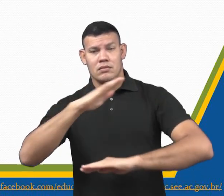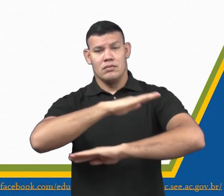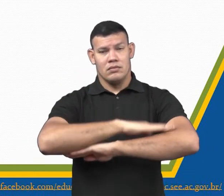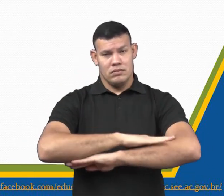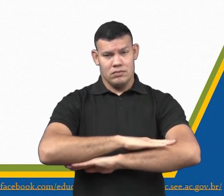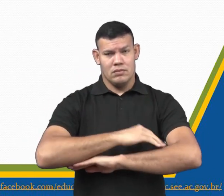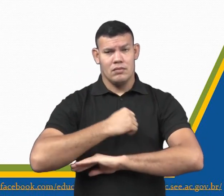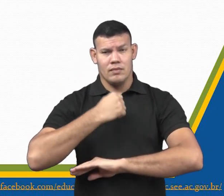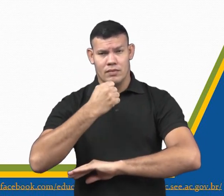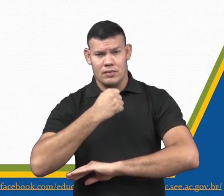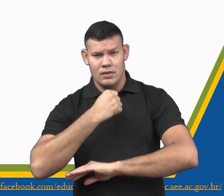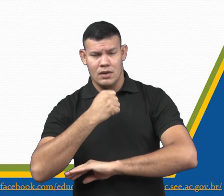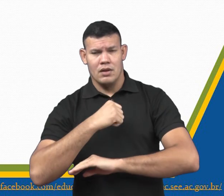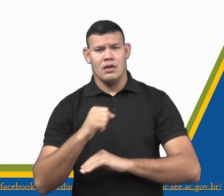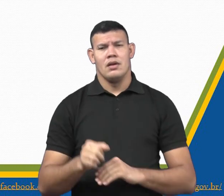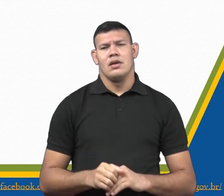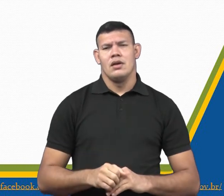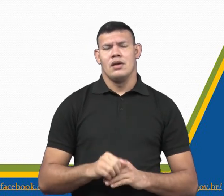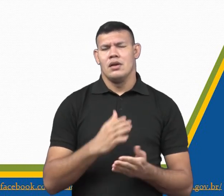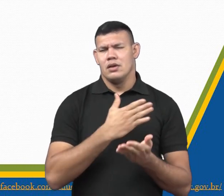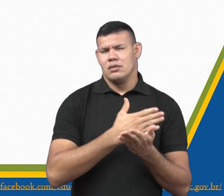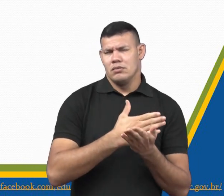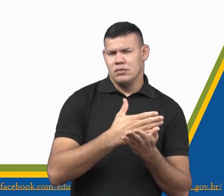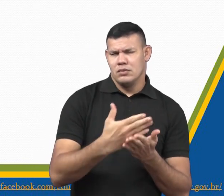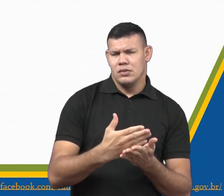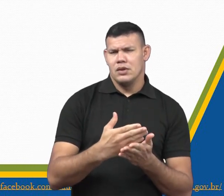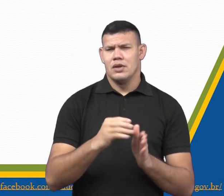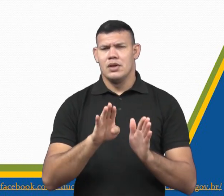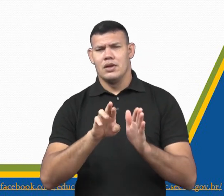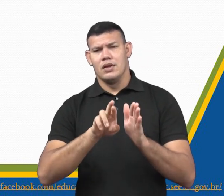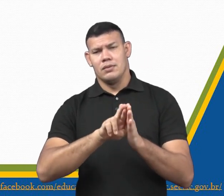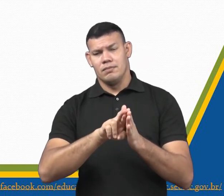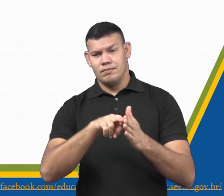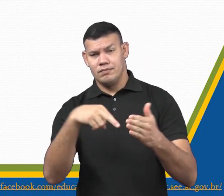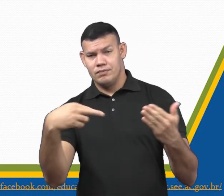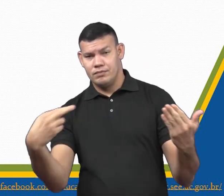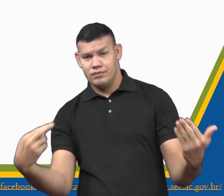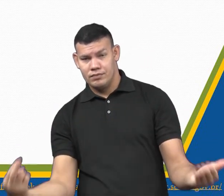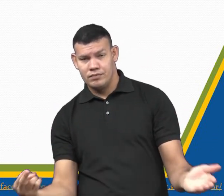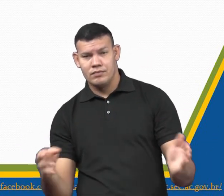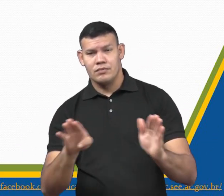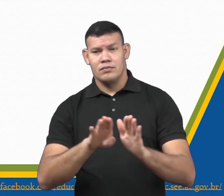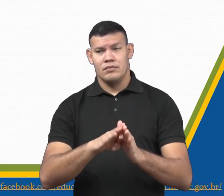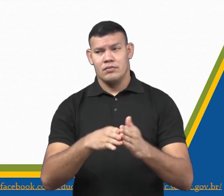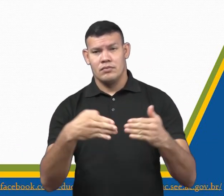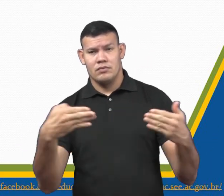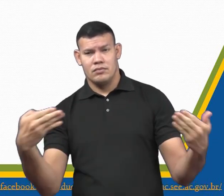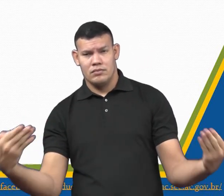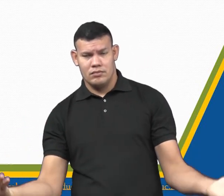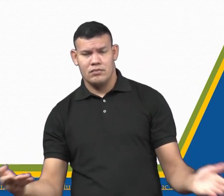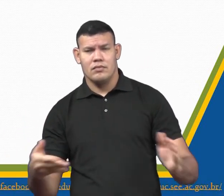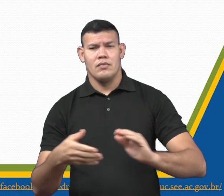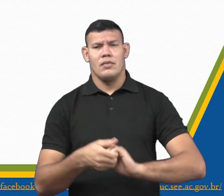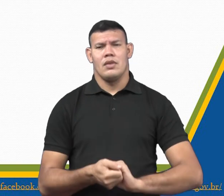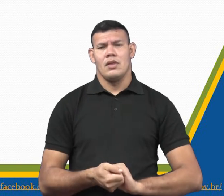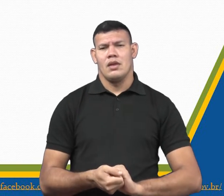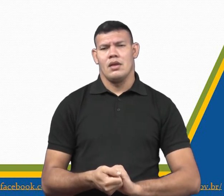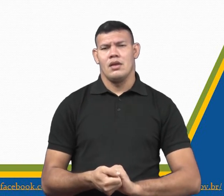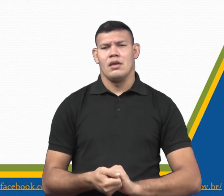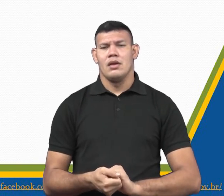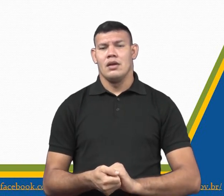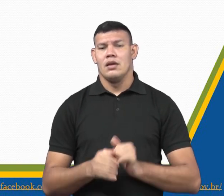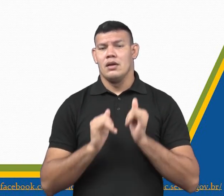jornalístico que geralmente aparece no início das colunas. Diferente de outros textos que compõem um jornal de